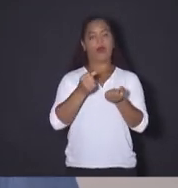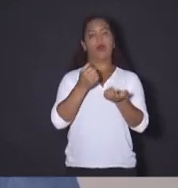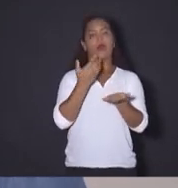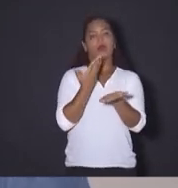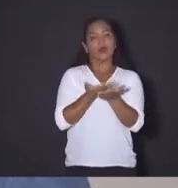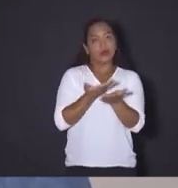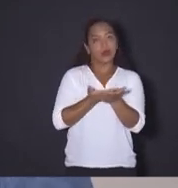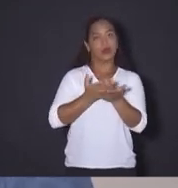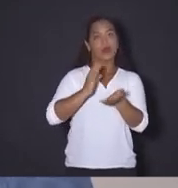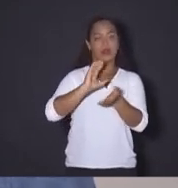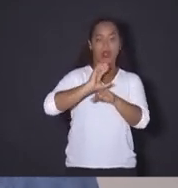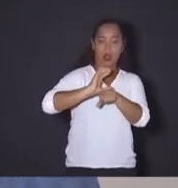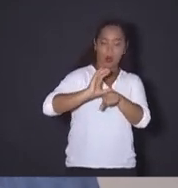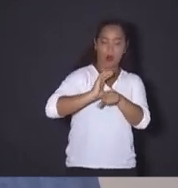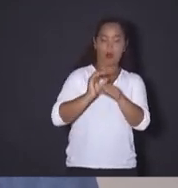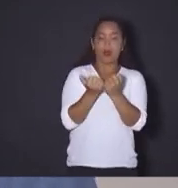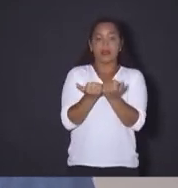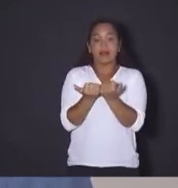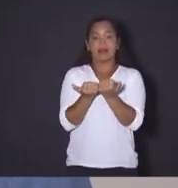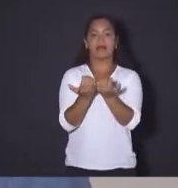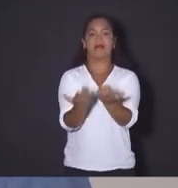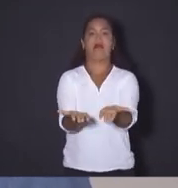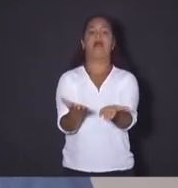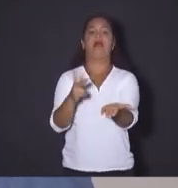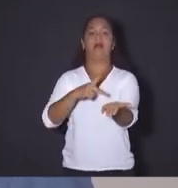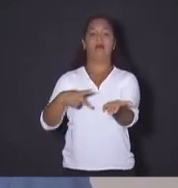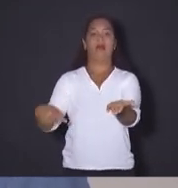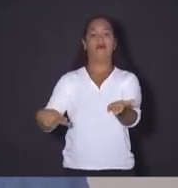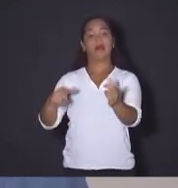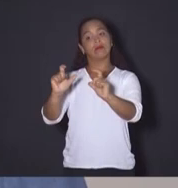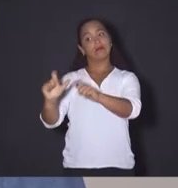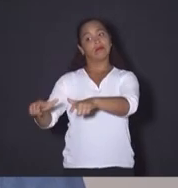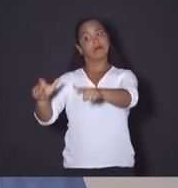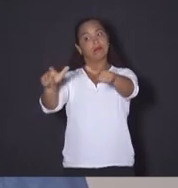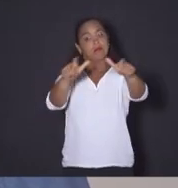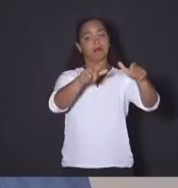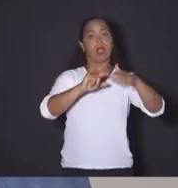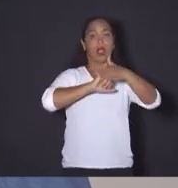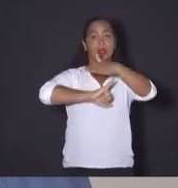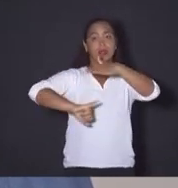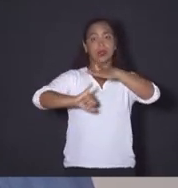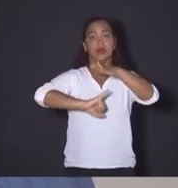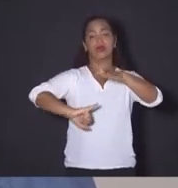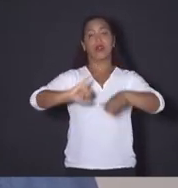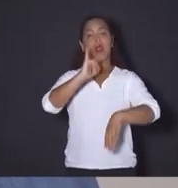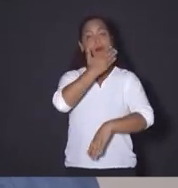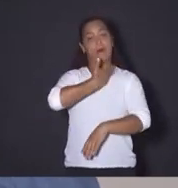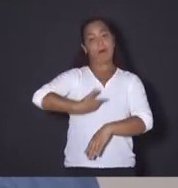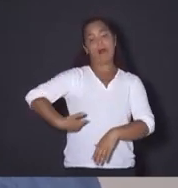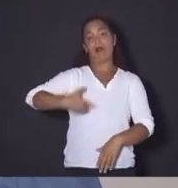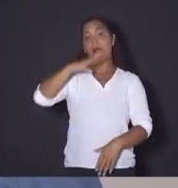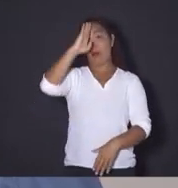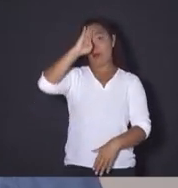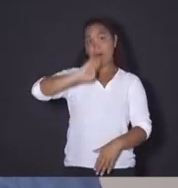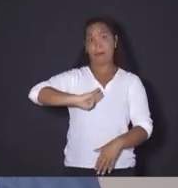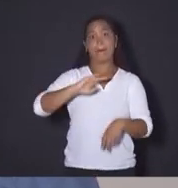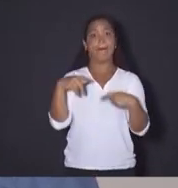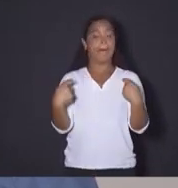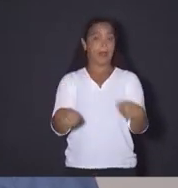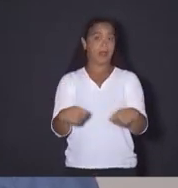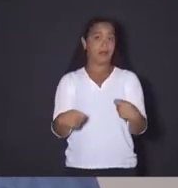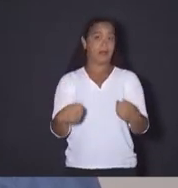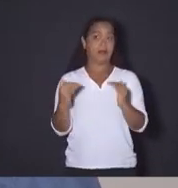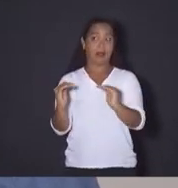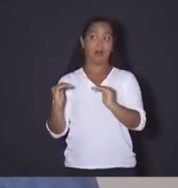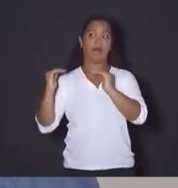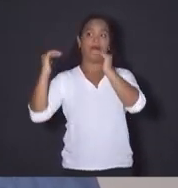à formação de professores nas instituições públicas uma vez que essas instituições em sua maioria são instituições universitárias